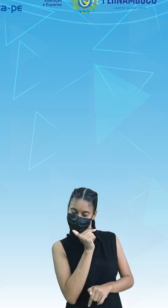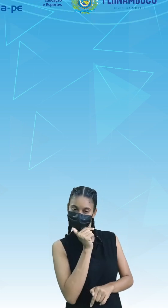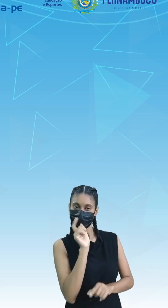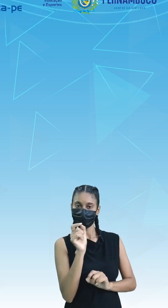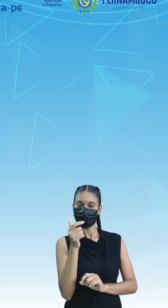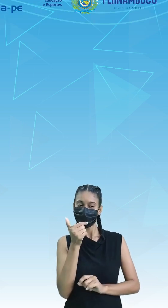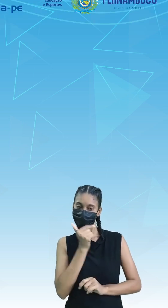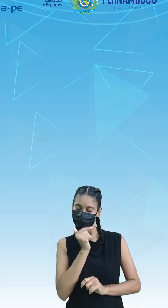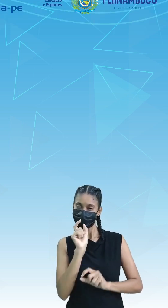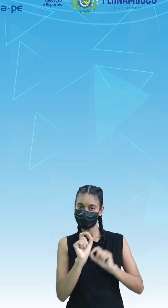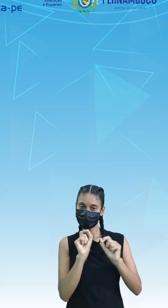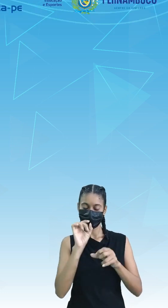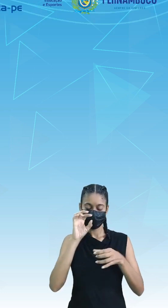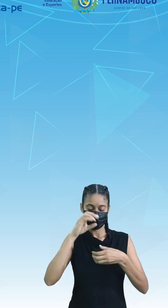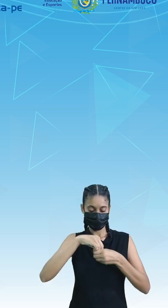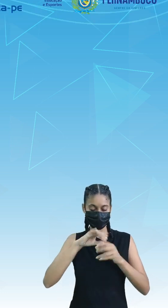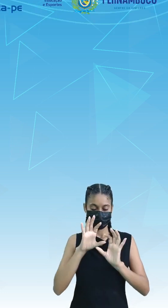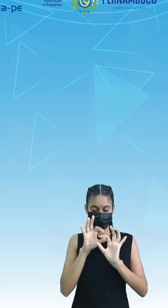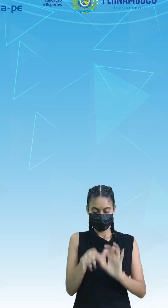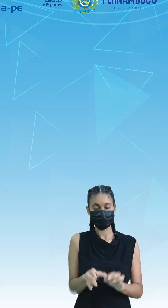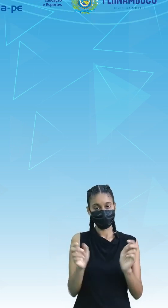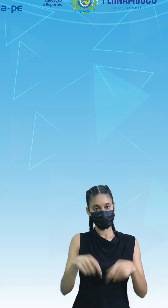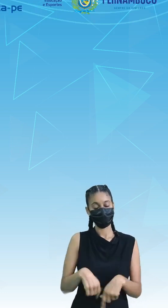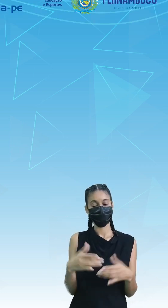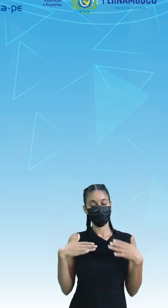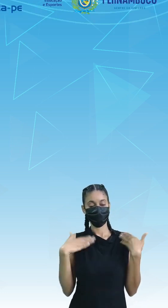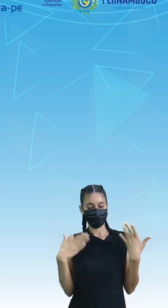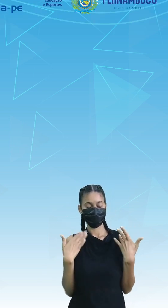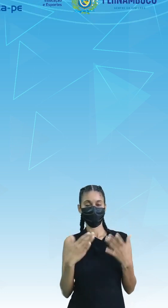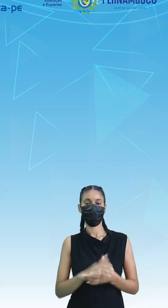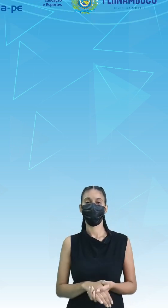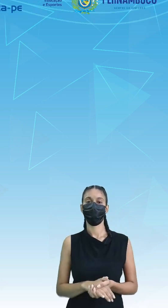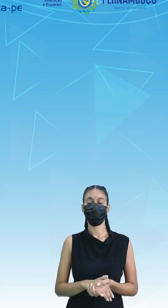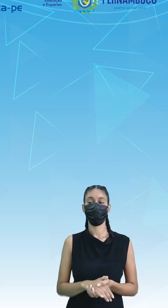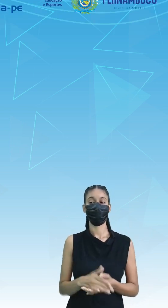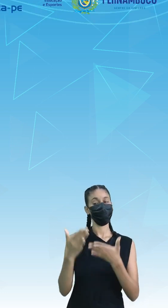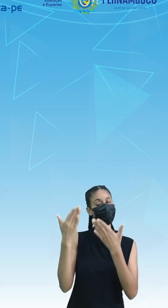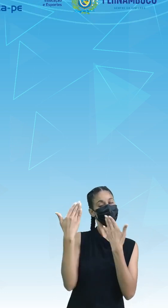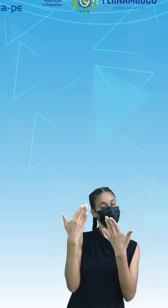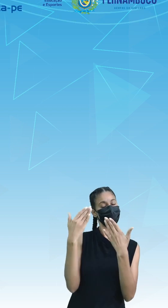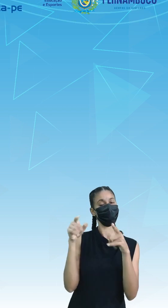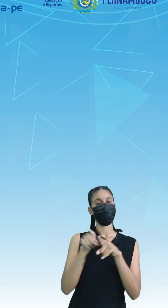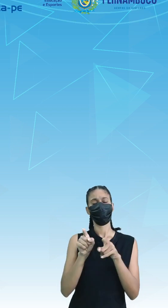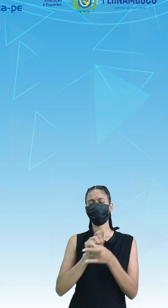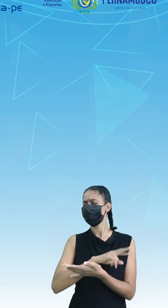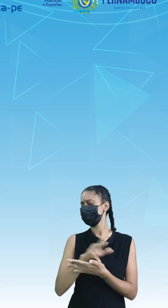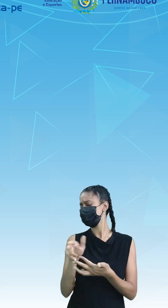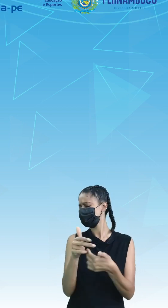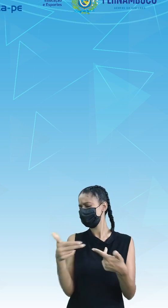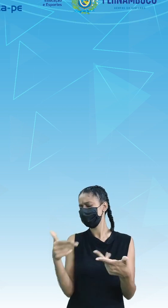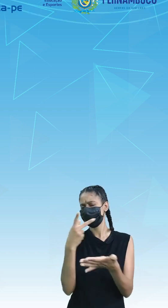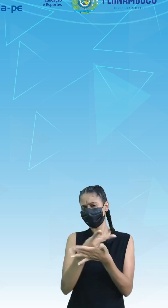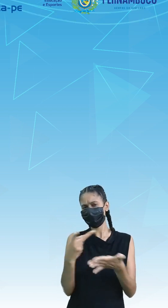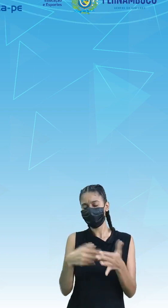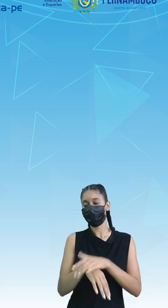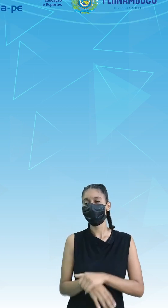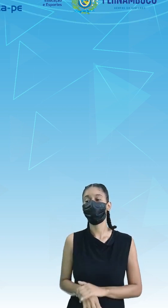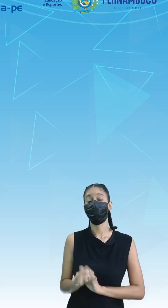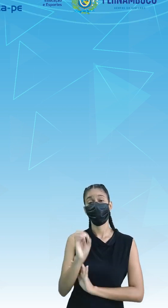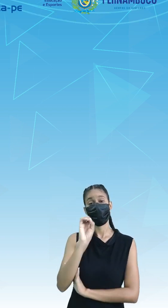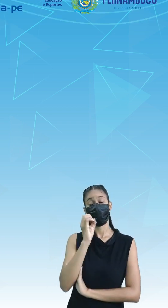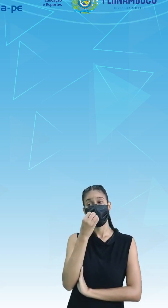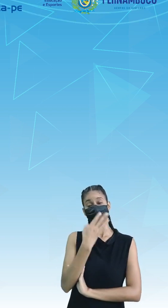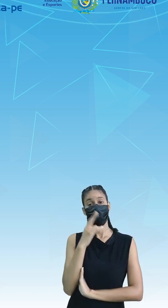aquele riso, dentro de um contexto, pode ser de alegria, de desconfiança, de N situações. Então é bom observar